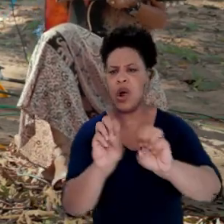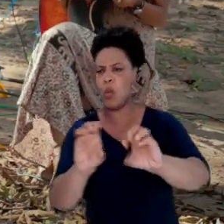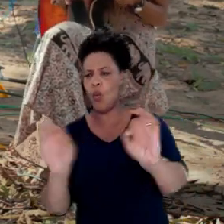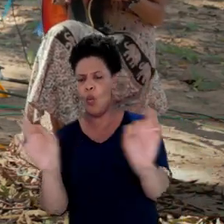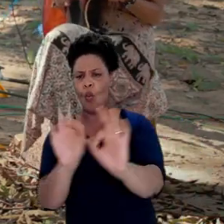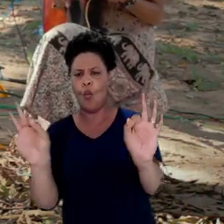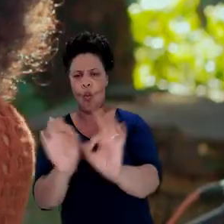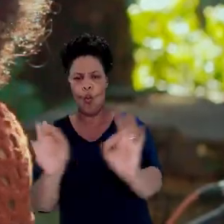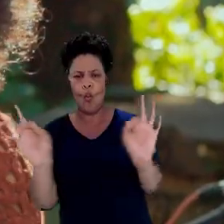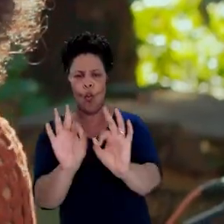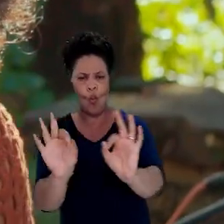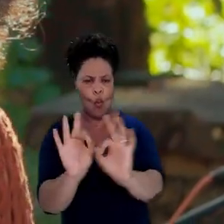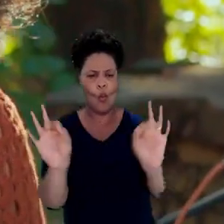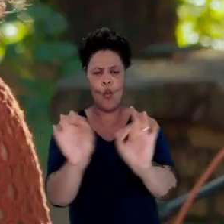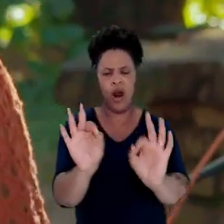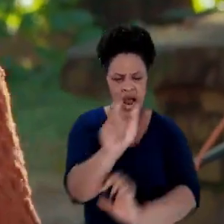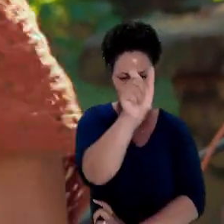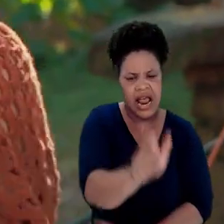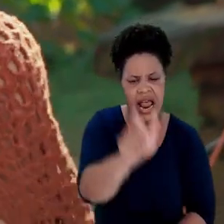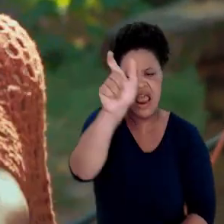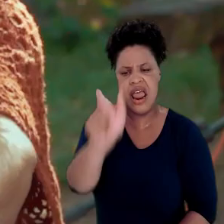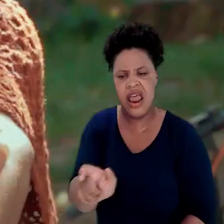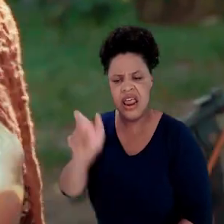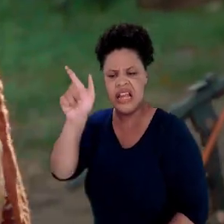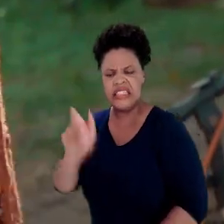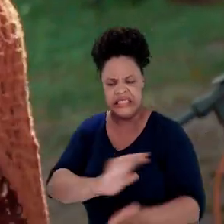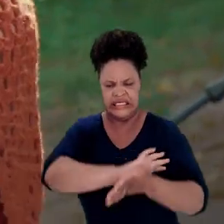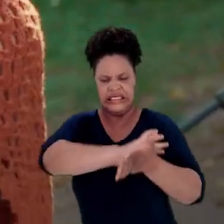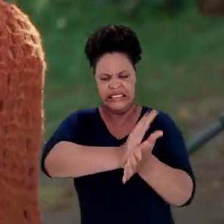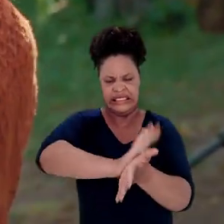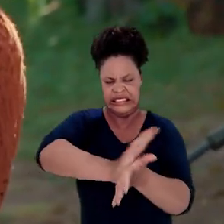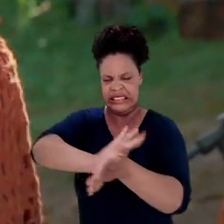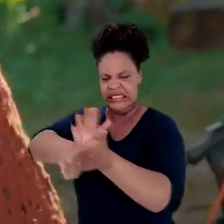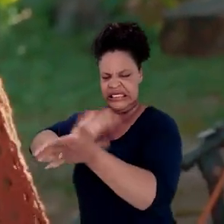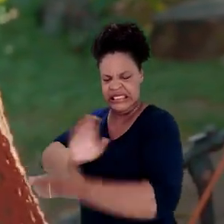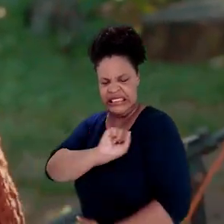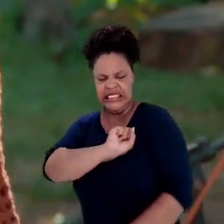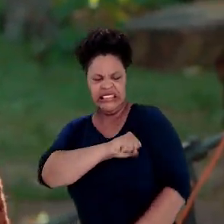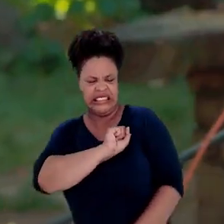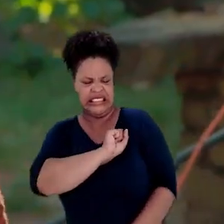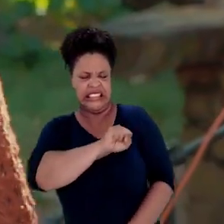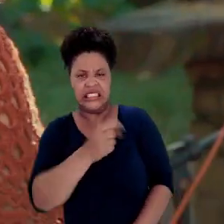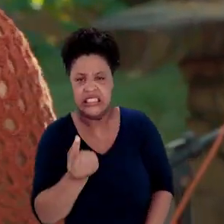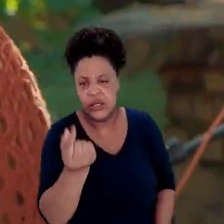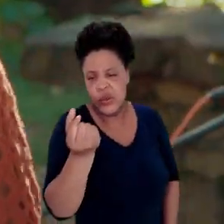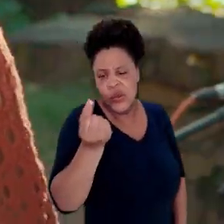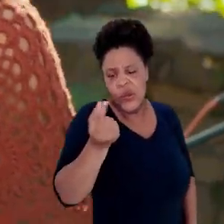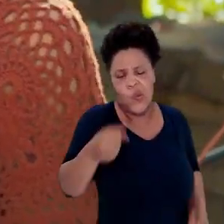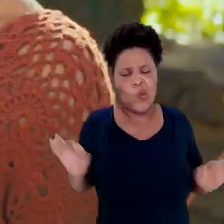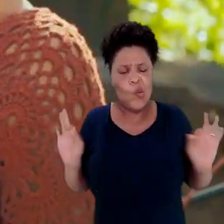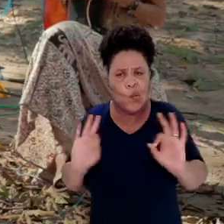Condenados pela própria condição, exposta a tanta maldade, sem dinheiro, sem